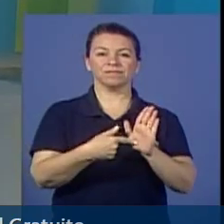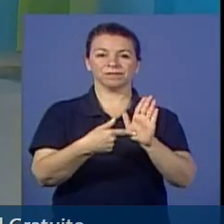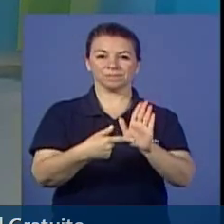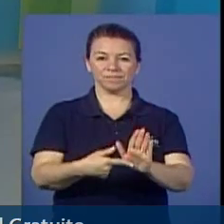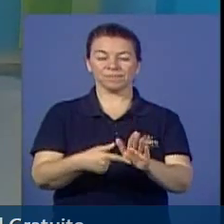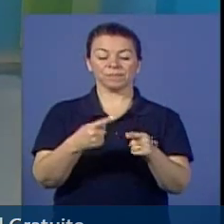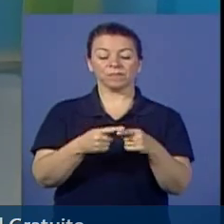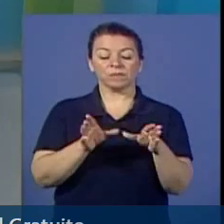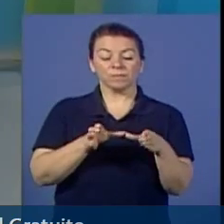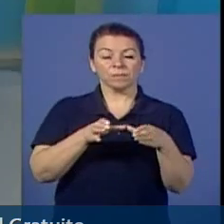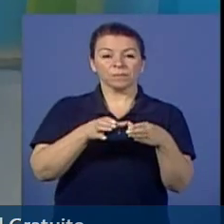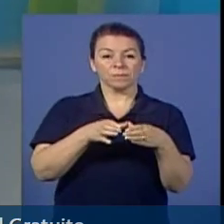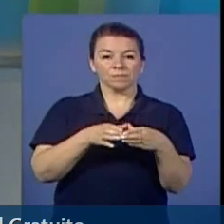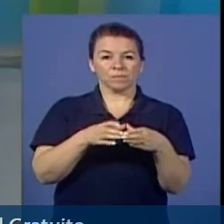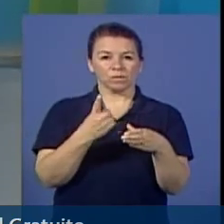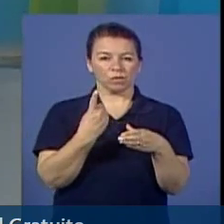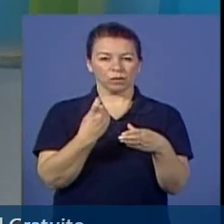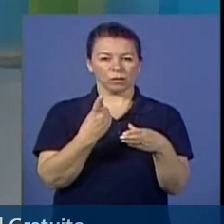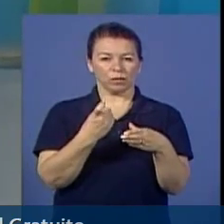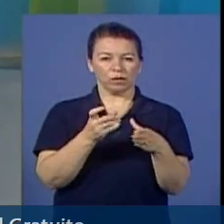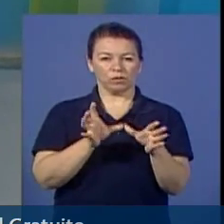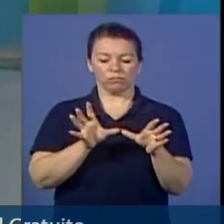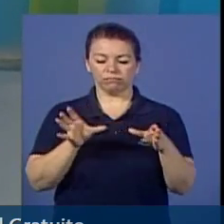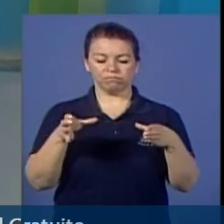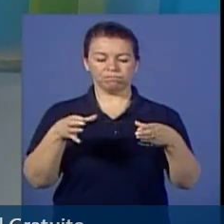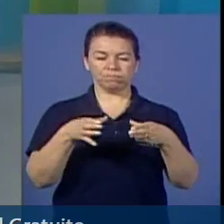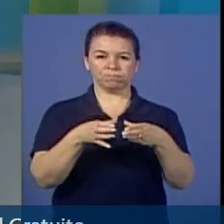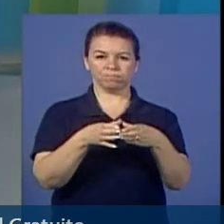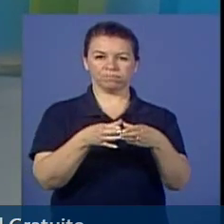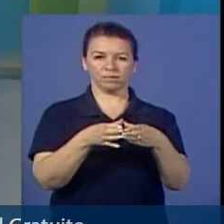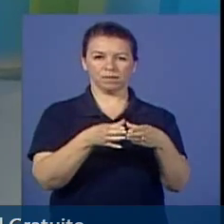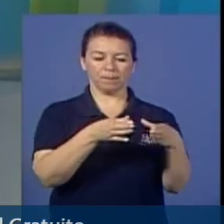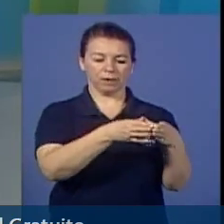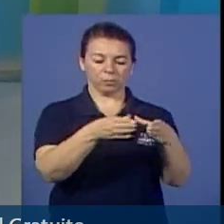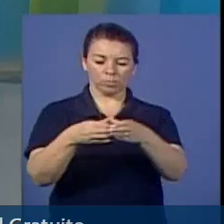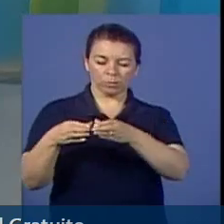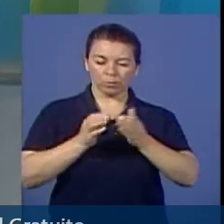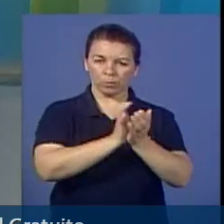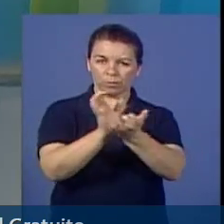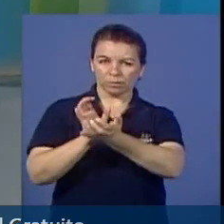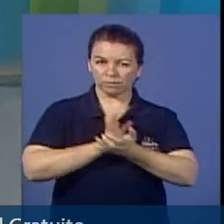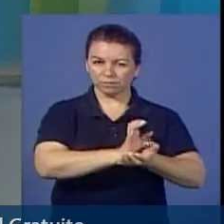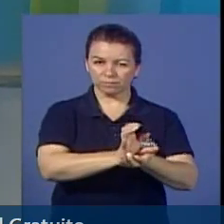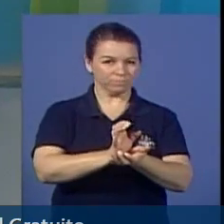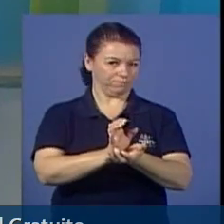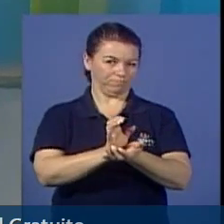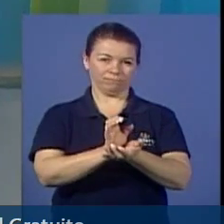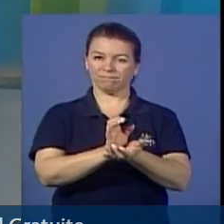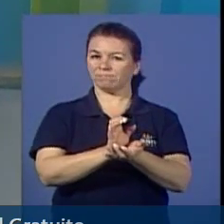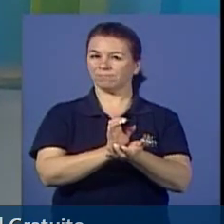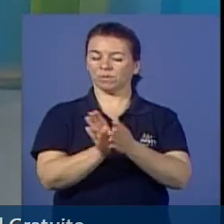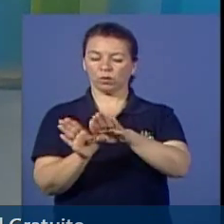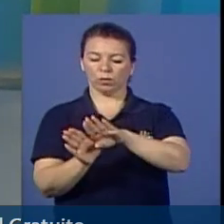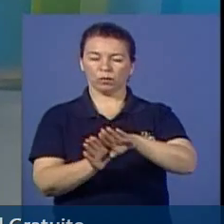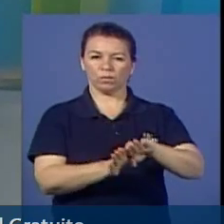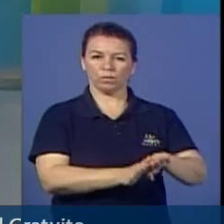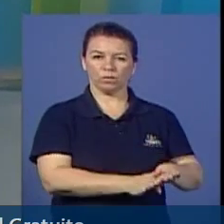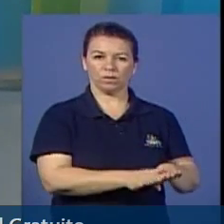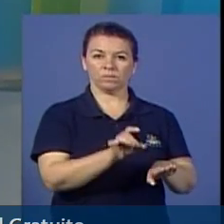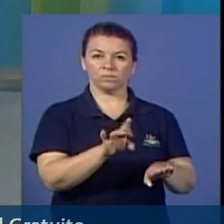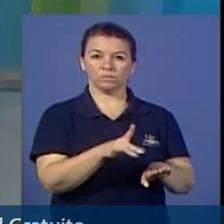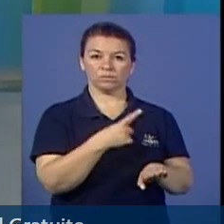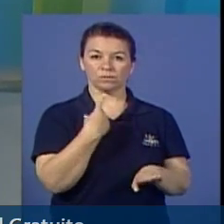partido único. Mas... Para dar uma carinha? A partir daí, todos os partidos foram eliminados. Eram